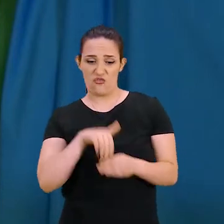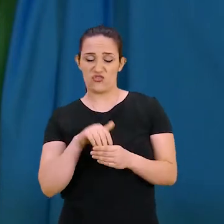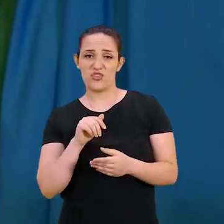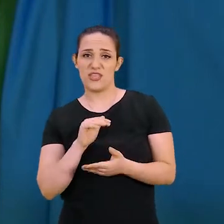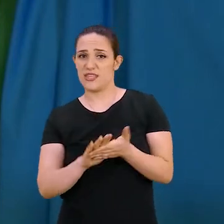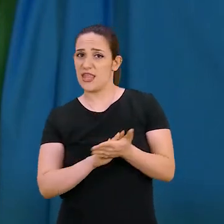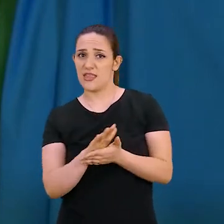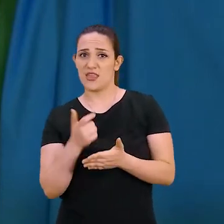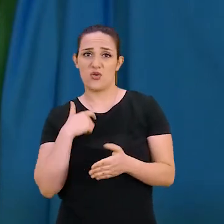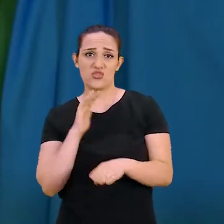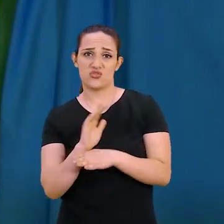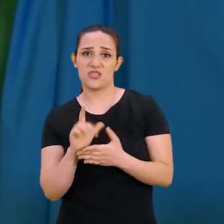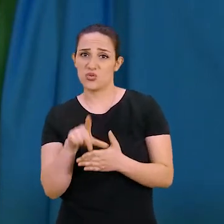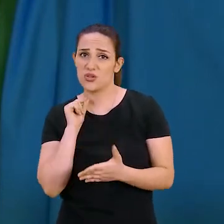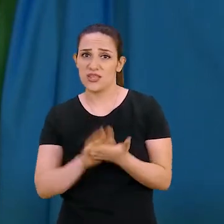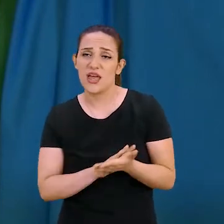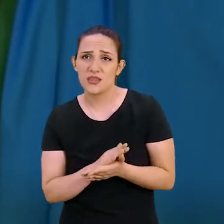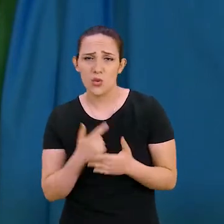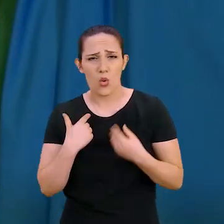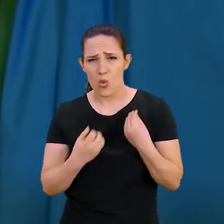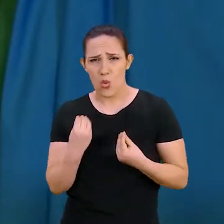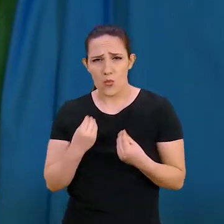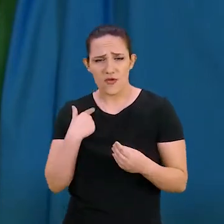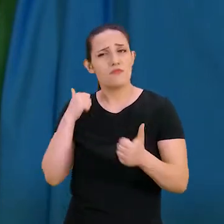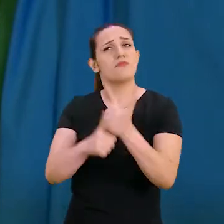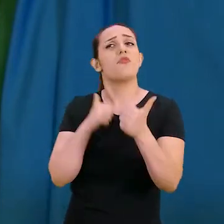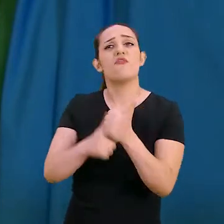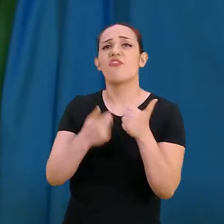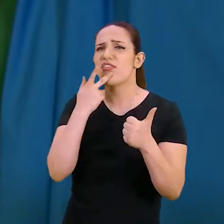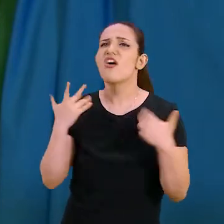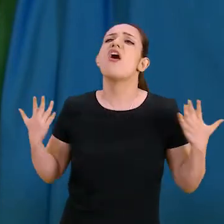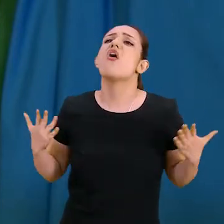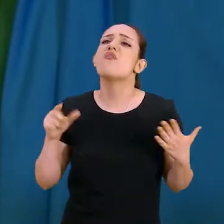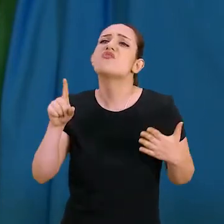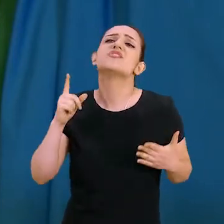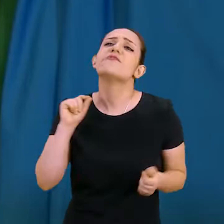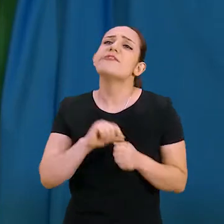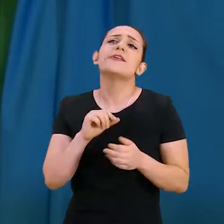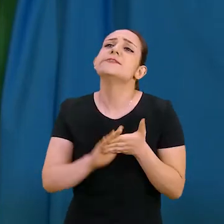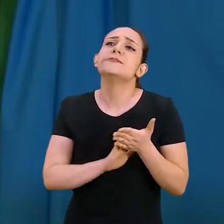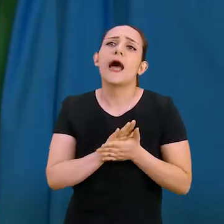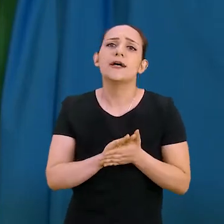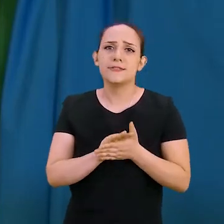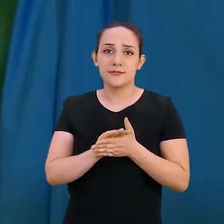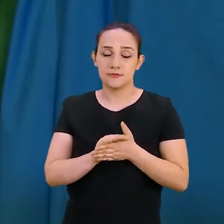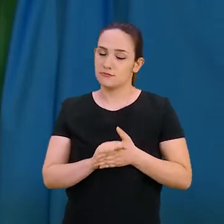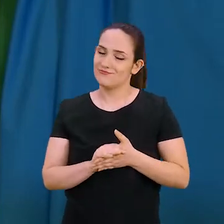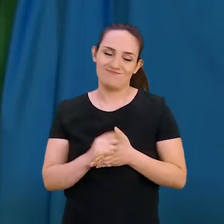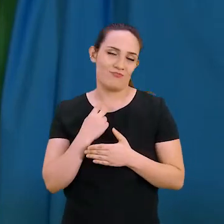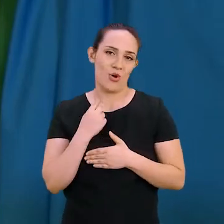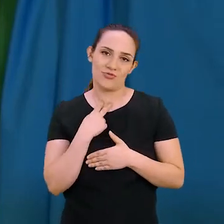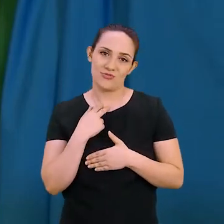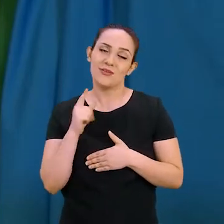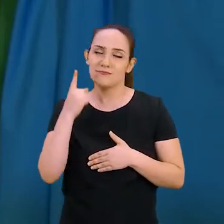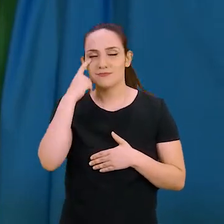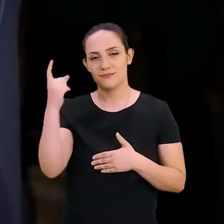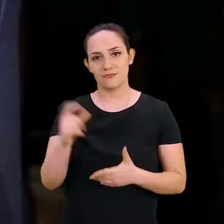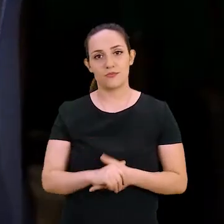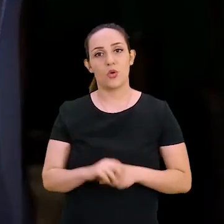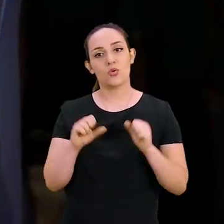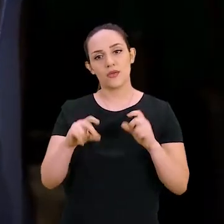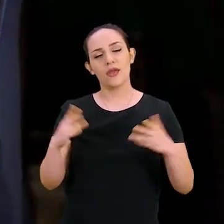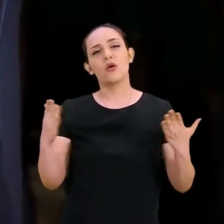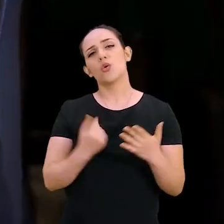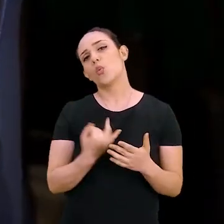se você não auxiliou na escolha? Então, você não pode exercer, como que você vai exercer o seu direito de cidadania? Então, foi bem interessante.